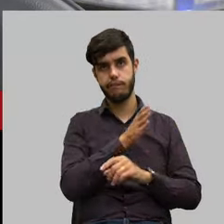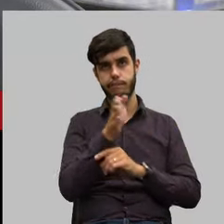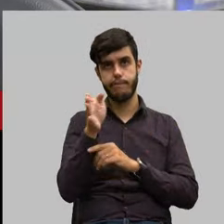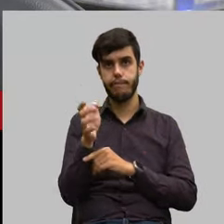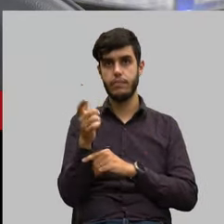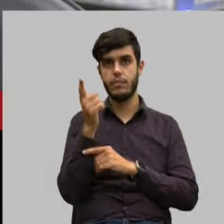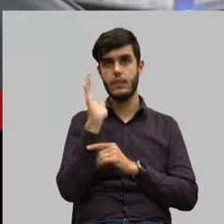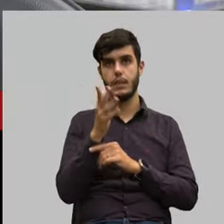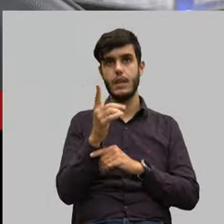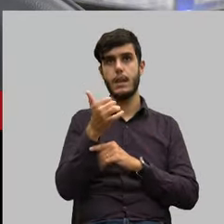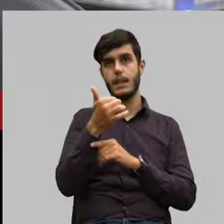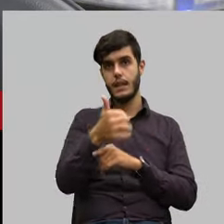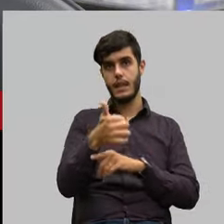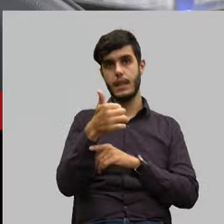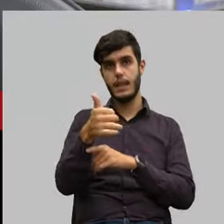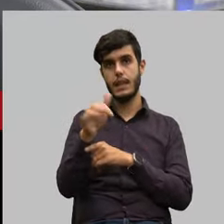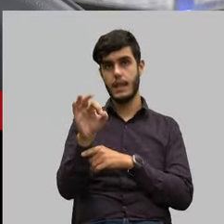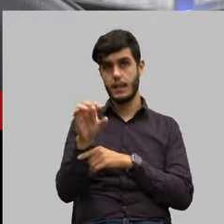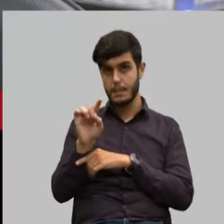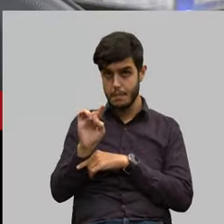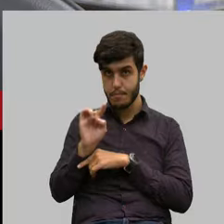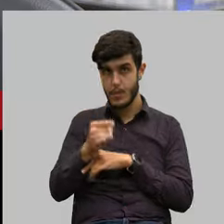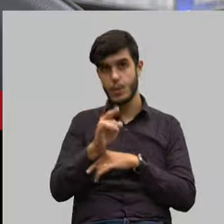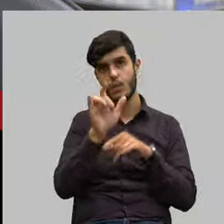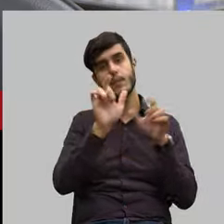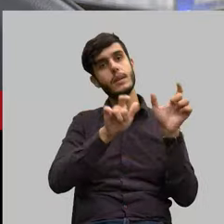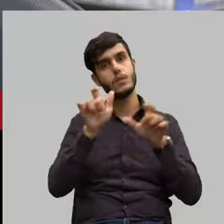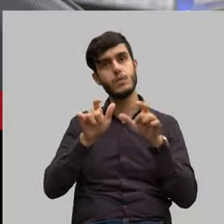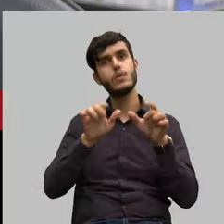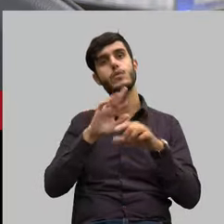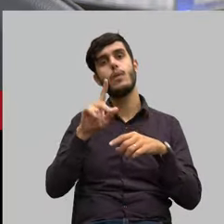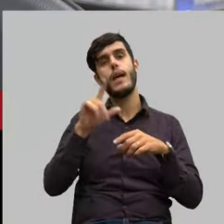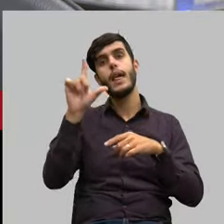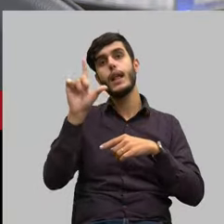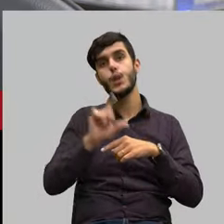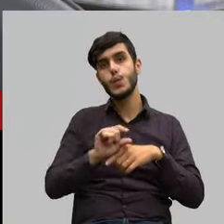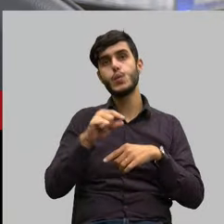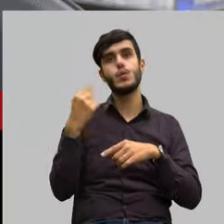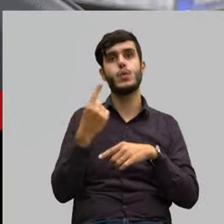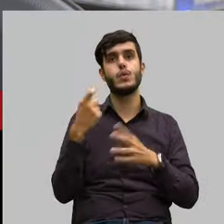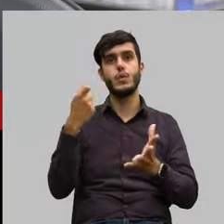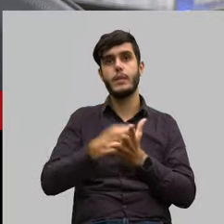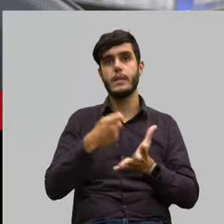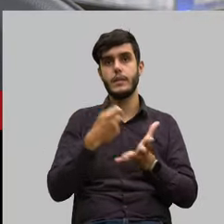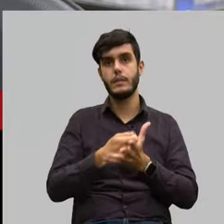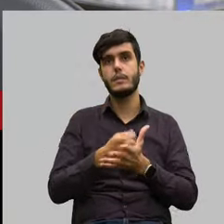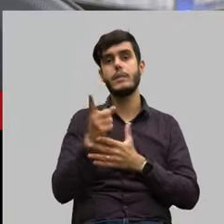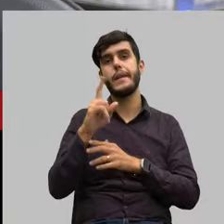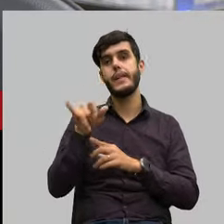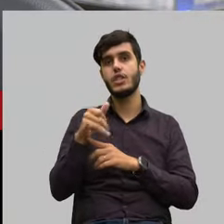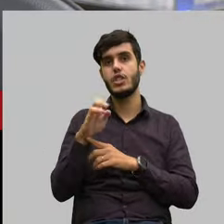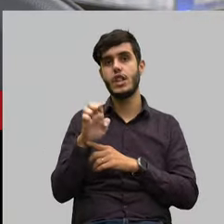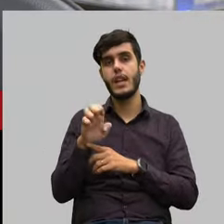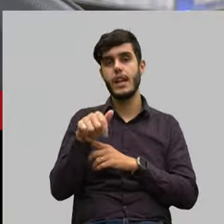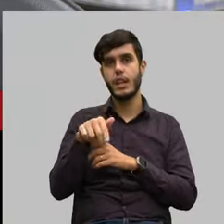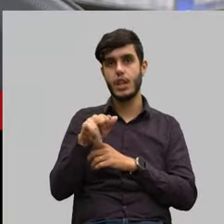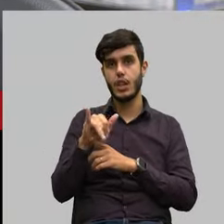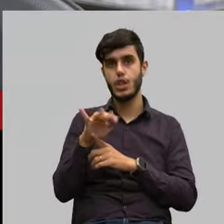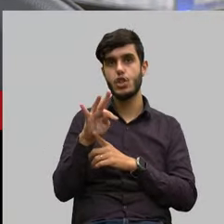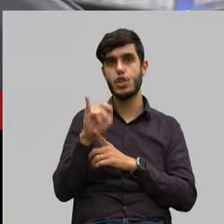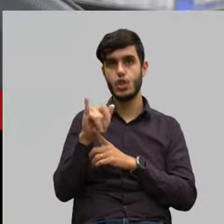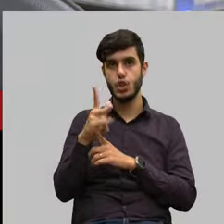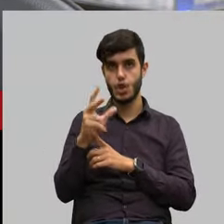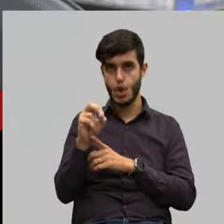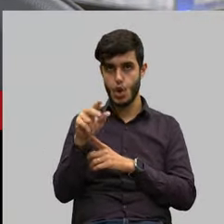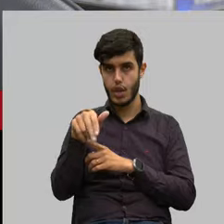110.000 pessoas isso não de forma alguma reduz a nossa obrigação de chegar no norte de Minas no e o nosso empenho em fazer todas